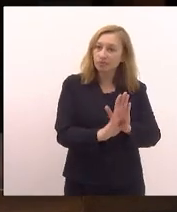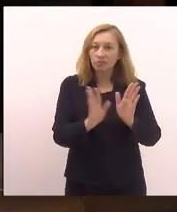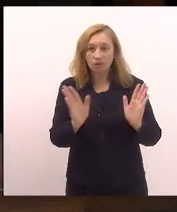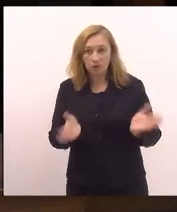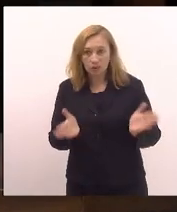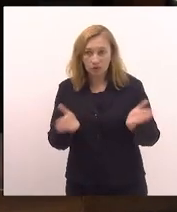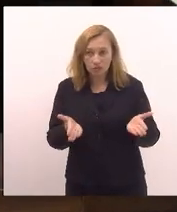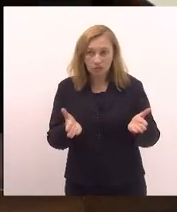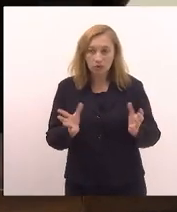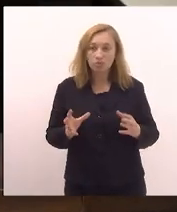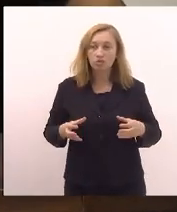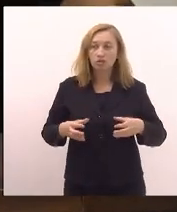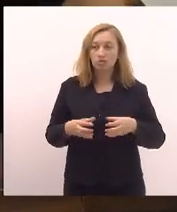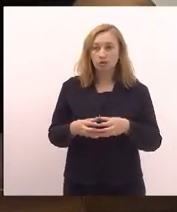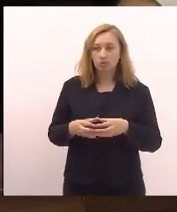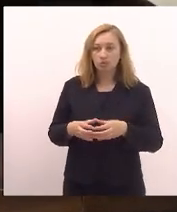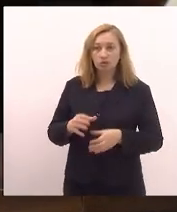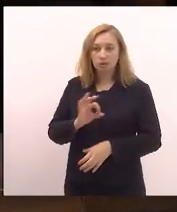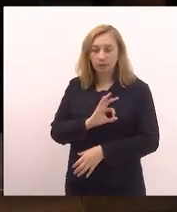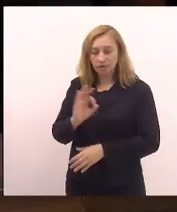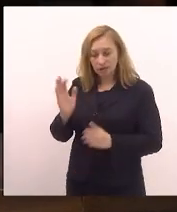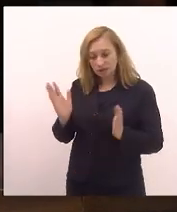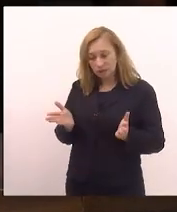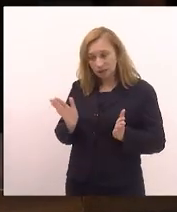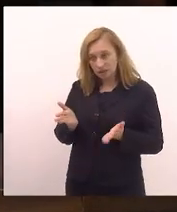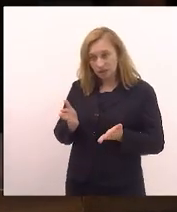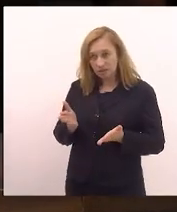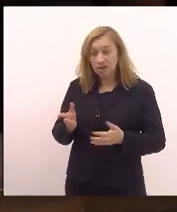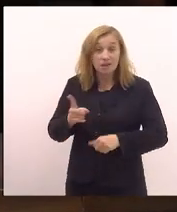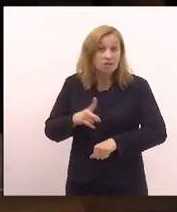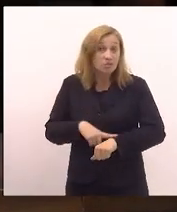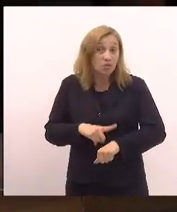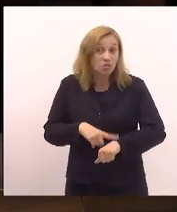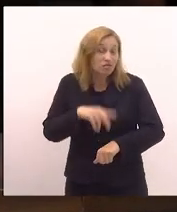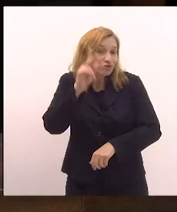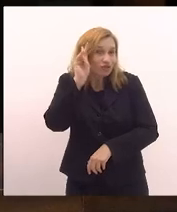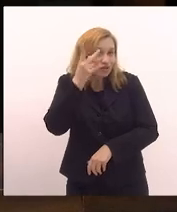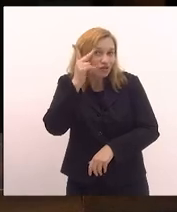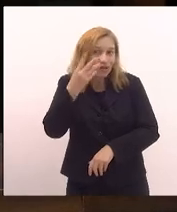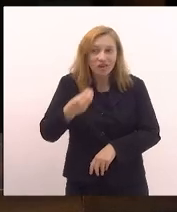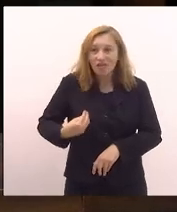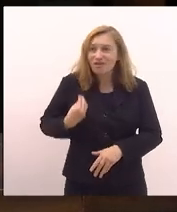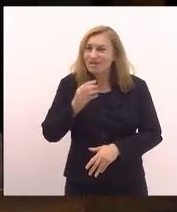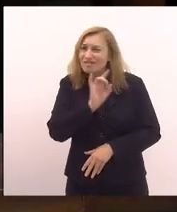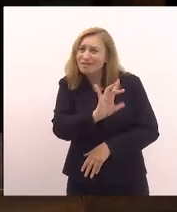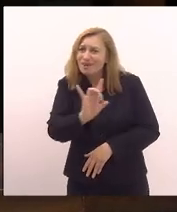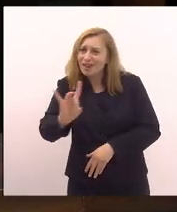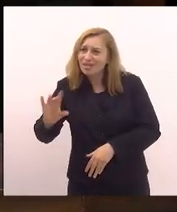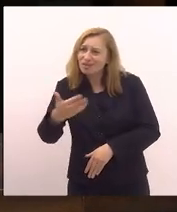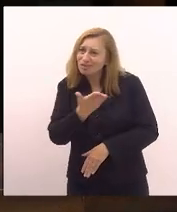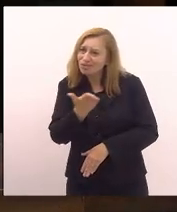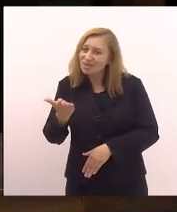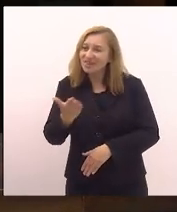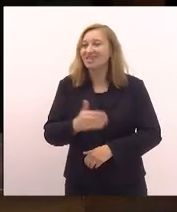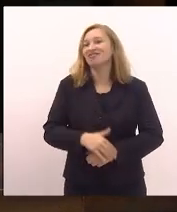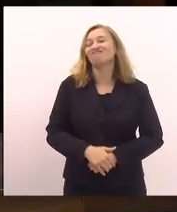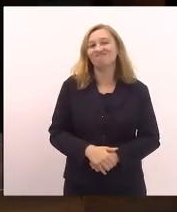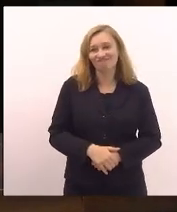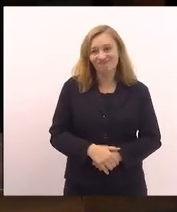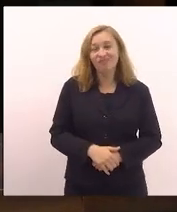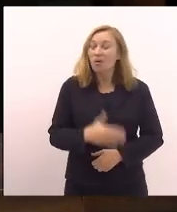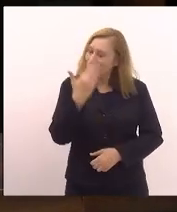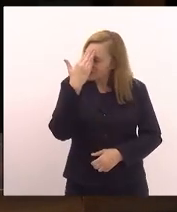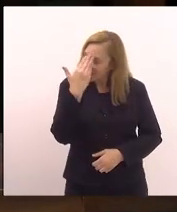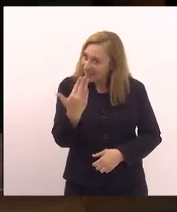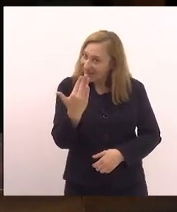a minha corporação aqui e estar nesse momento histórico na vida de cada uma de vocês. Tá?